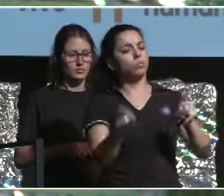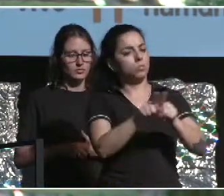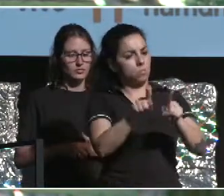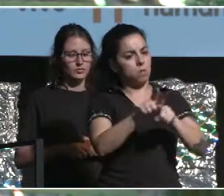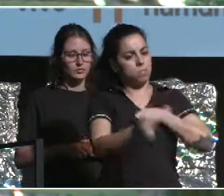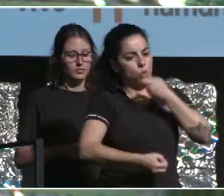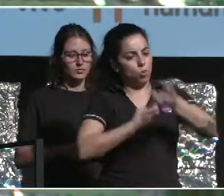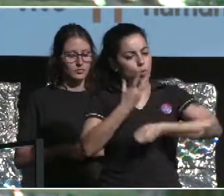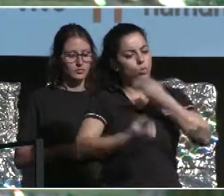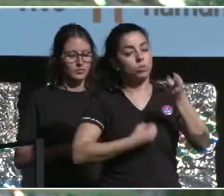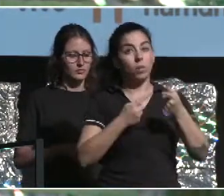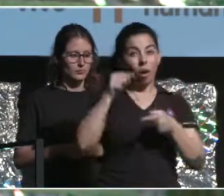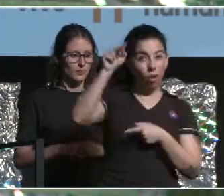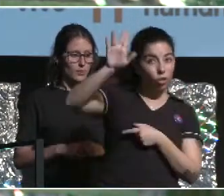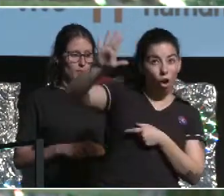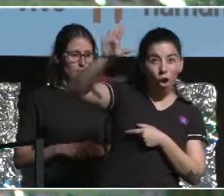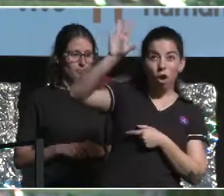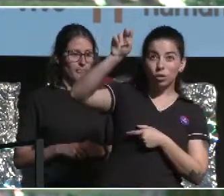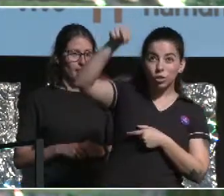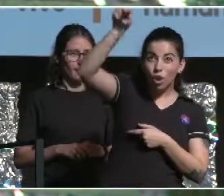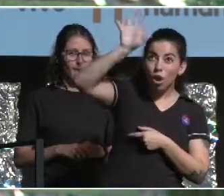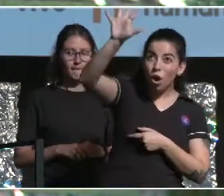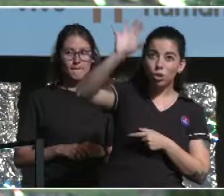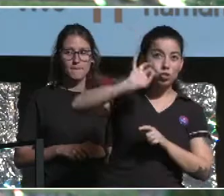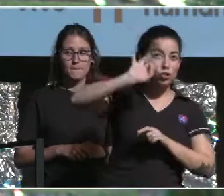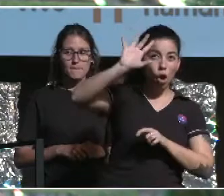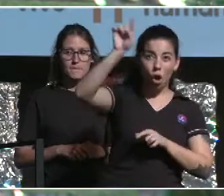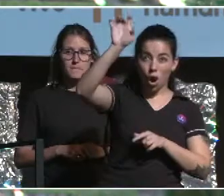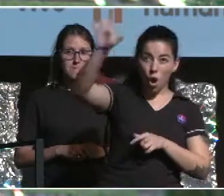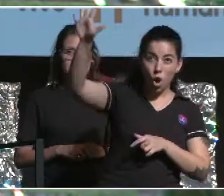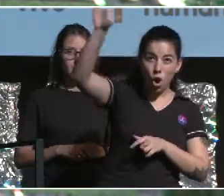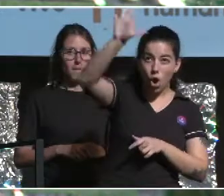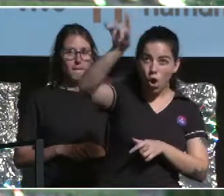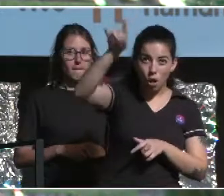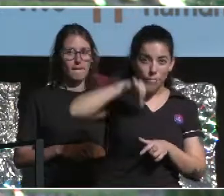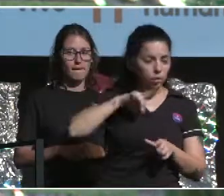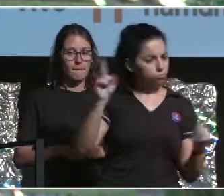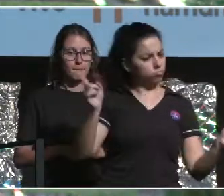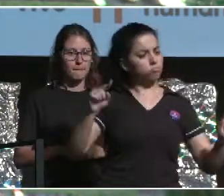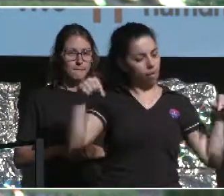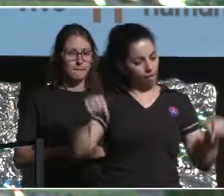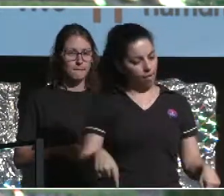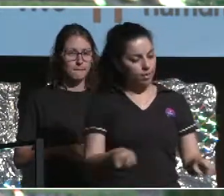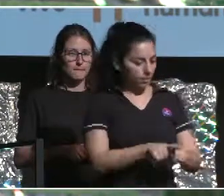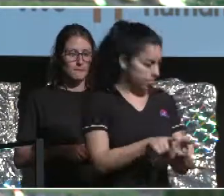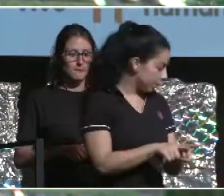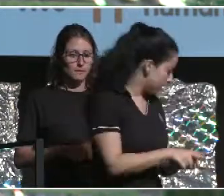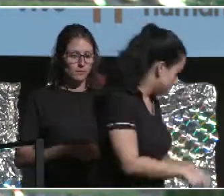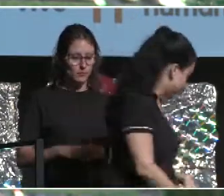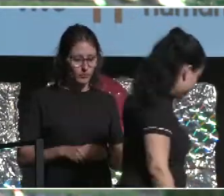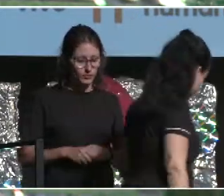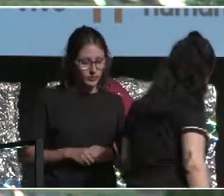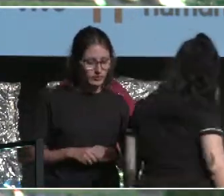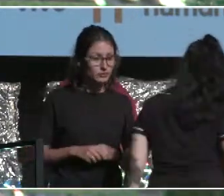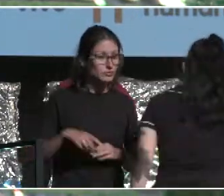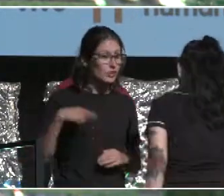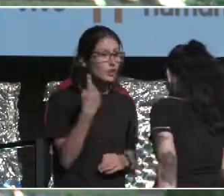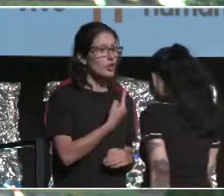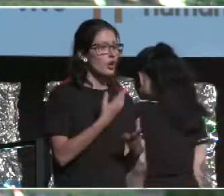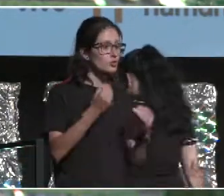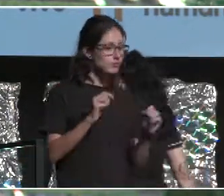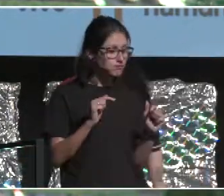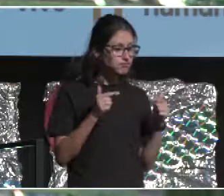em detrimento do que tem no hemisfério norte, né? E até o Fred me trouxe um dado que a gente é muito engajado em projetos para